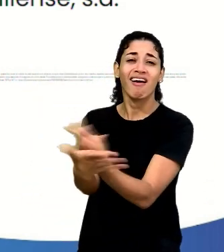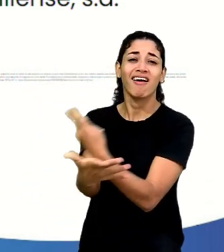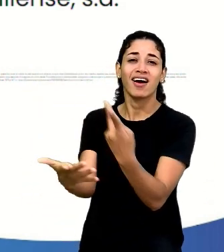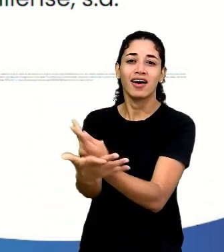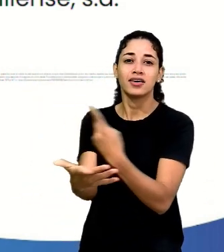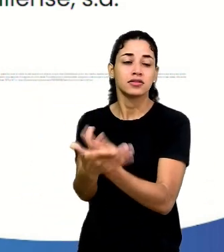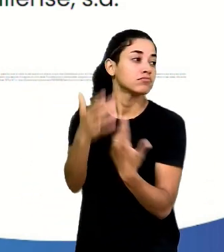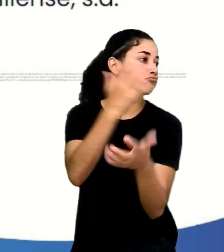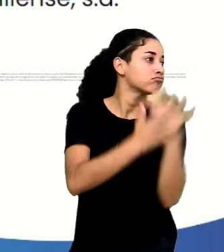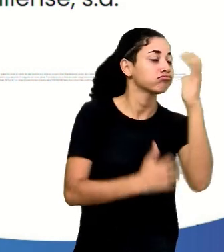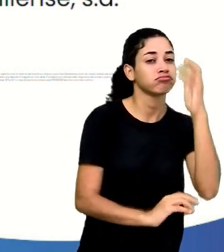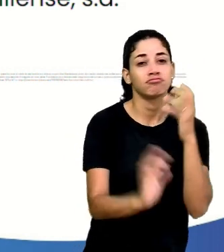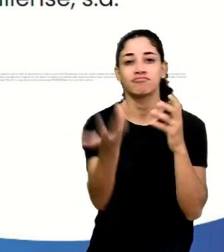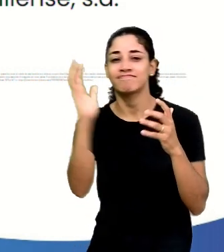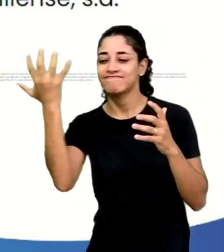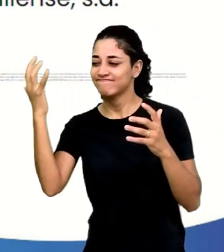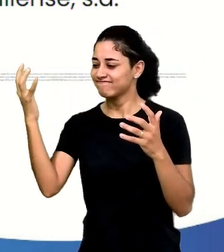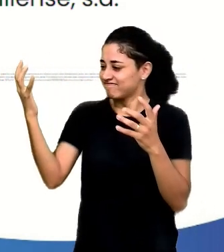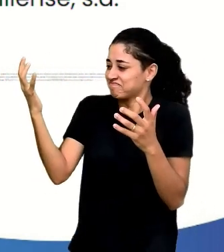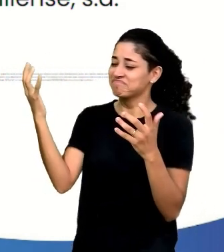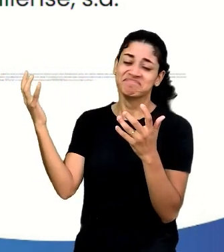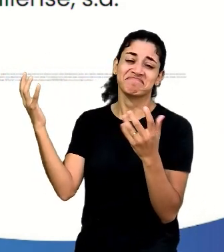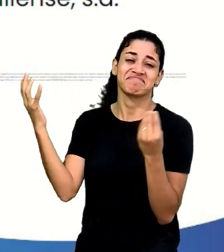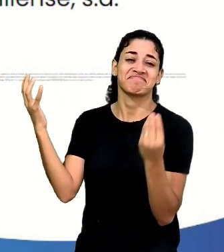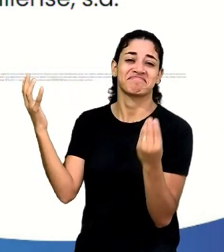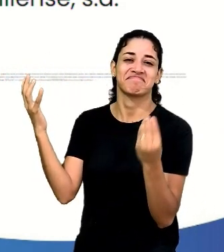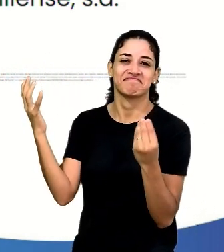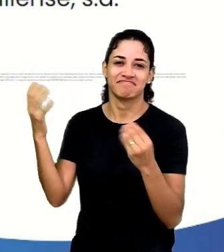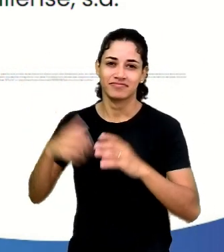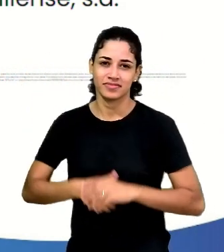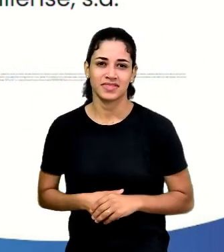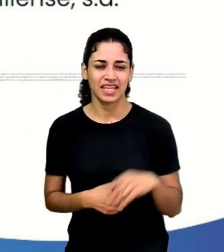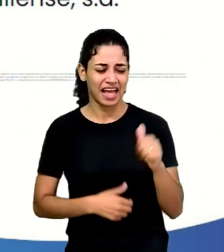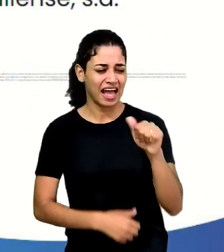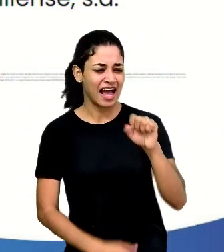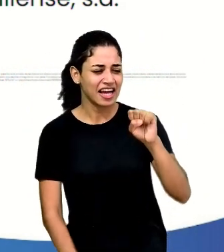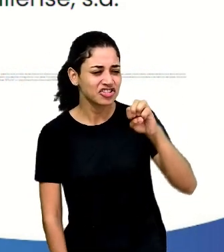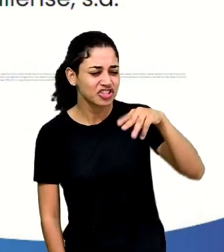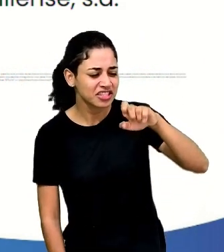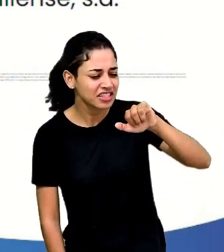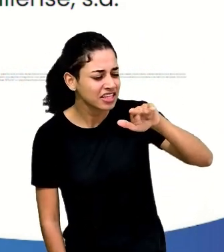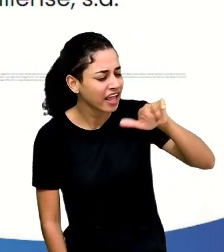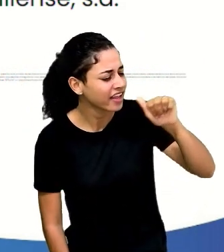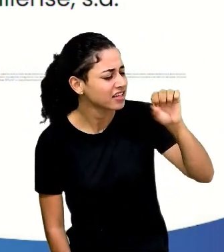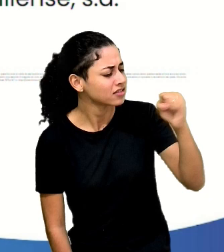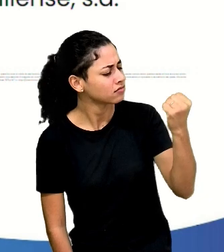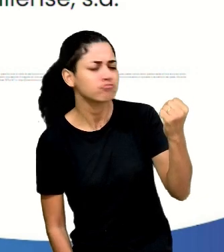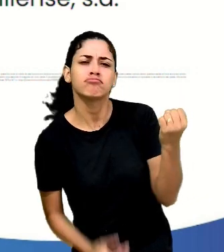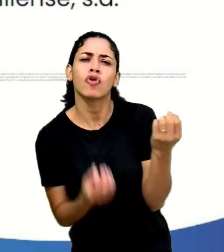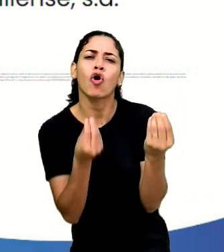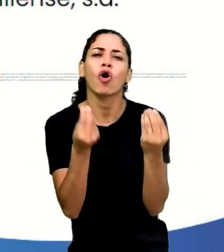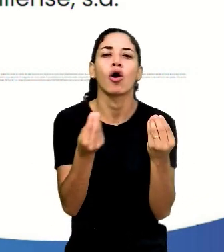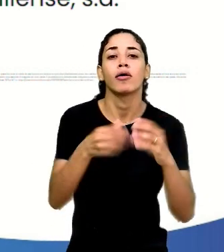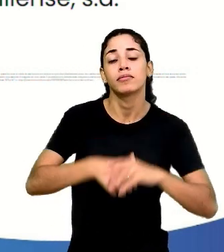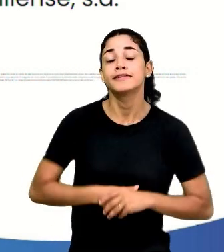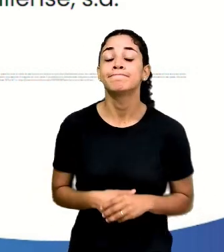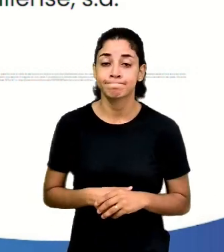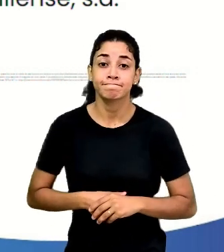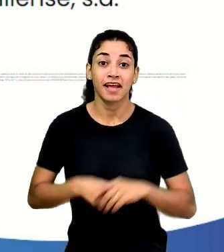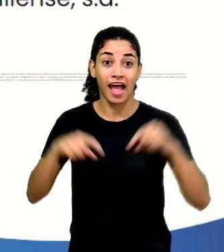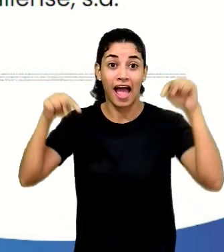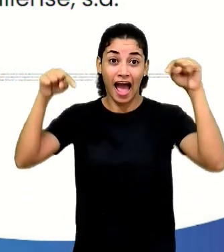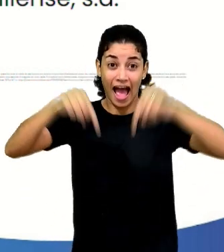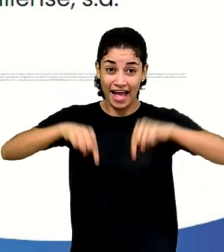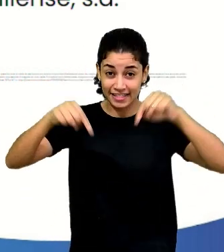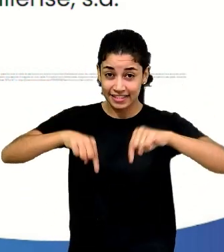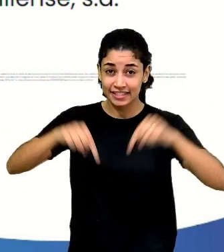a natureza só fazia asneiras. Asneiras, Américo? Pois então, aqui mesmo neste